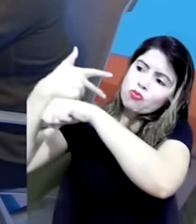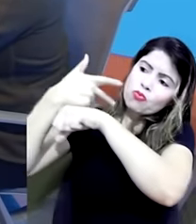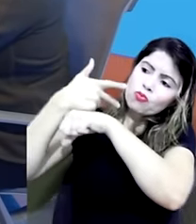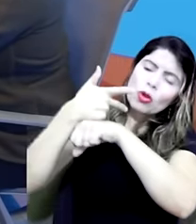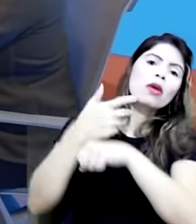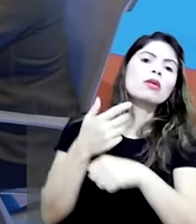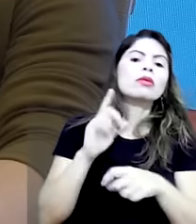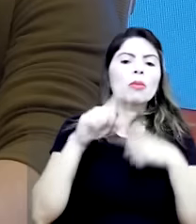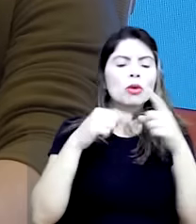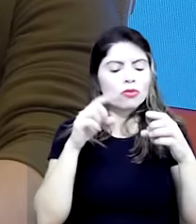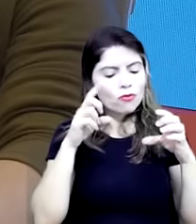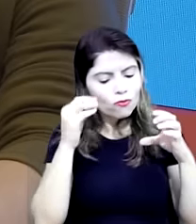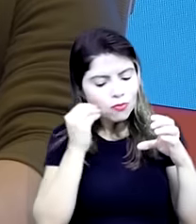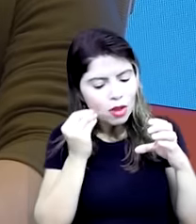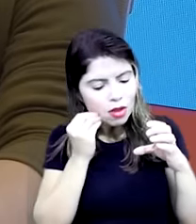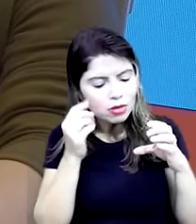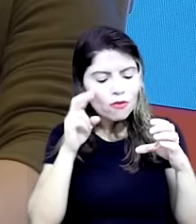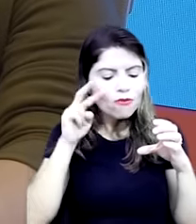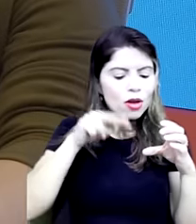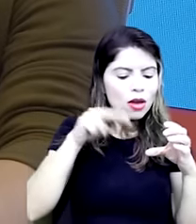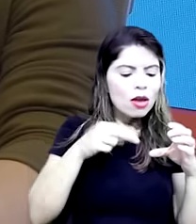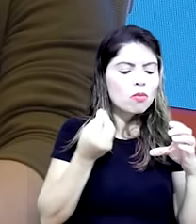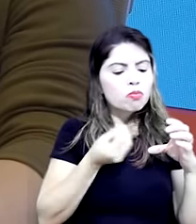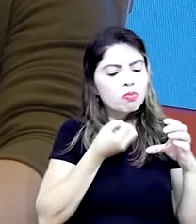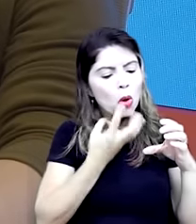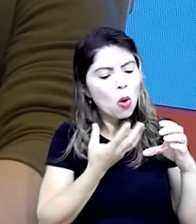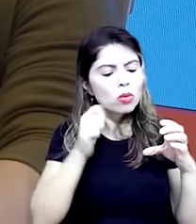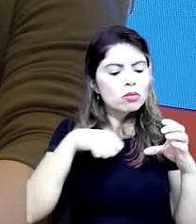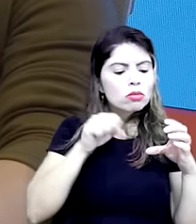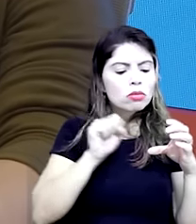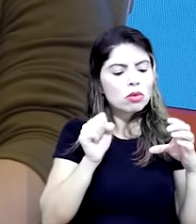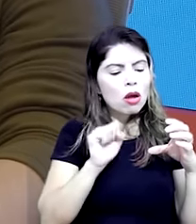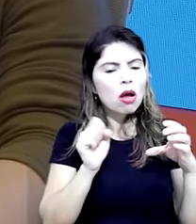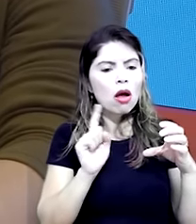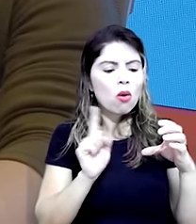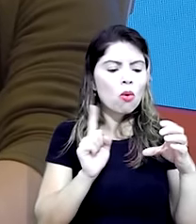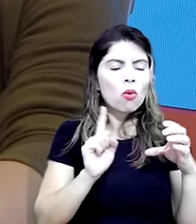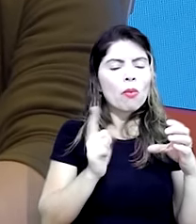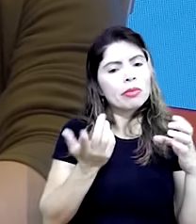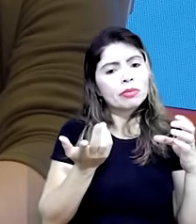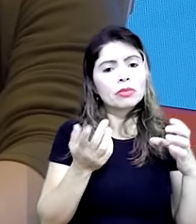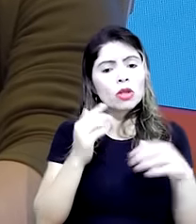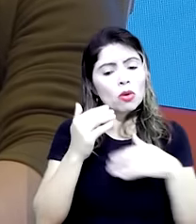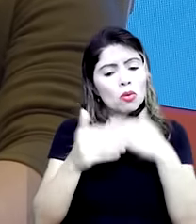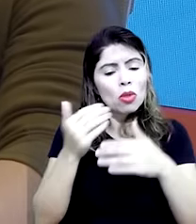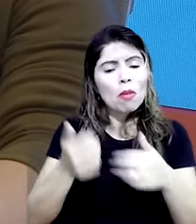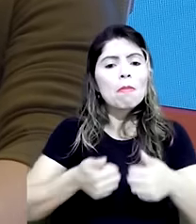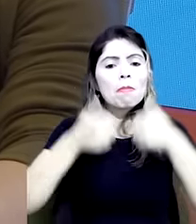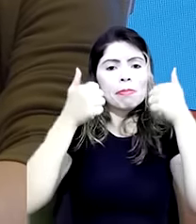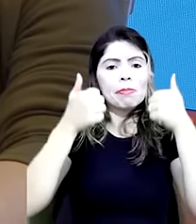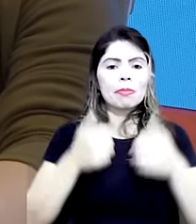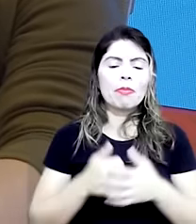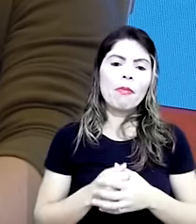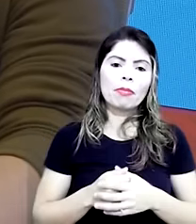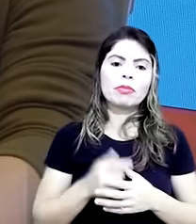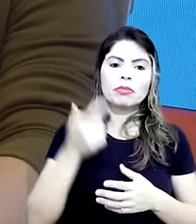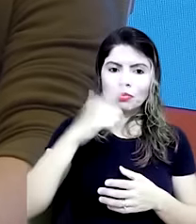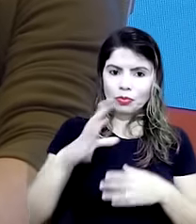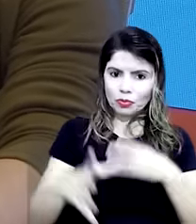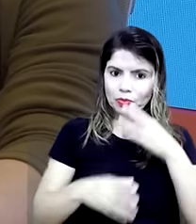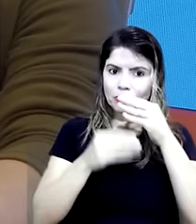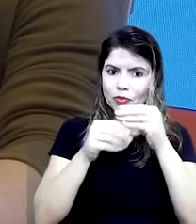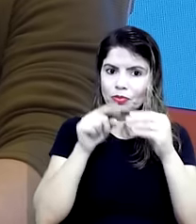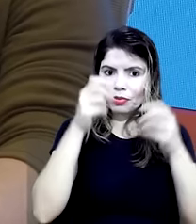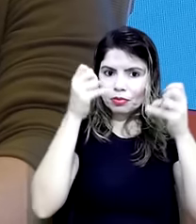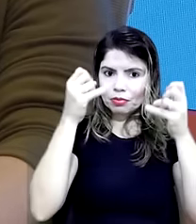funções e aí você vai ficando cada vez melhor Deixa eu só complementar uma coisa que você me fez lembrar Às vezes as pessoas não mexem Falam assim ah não quis mexer